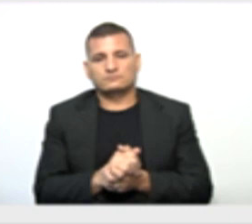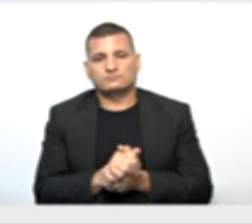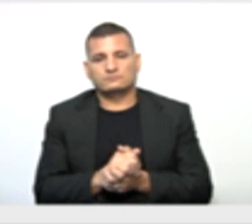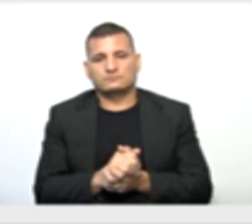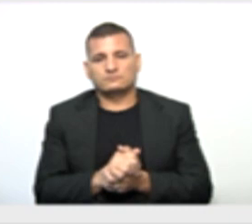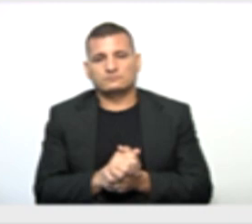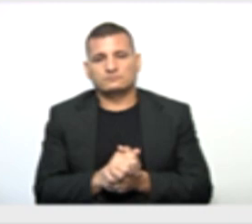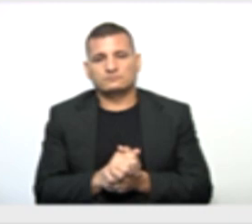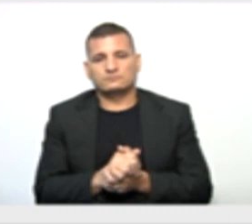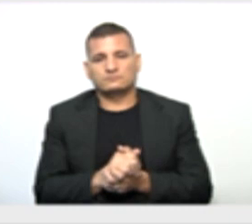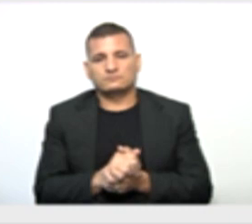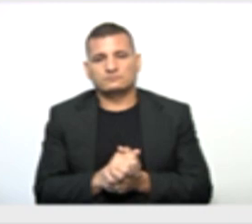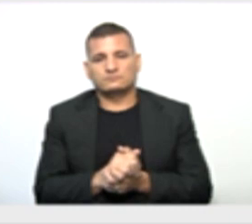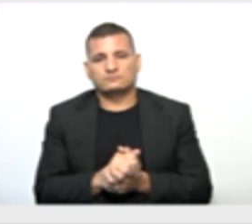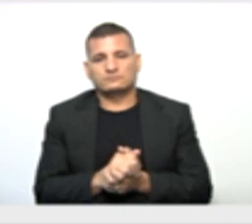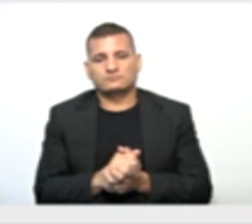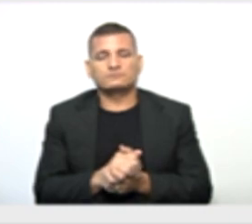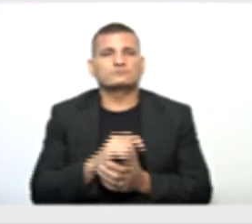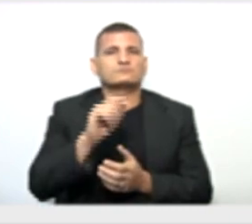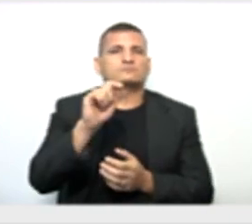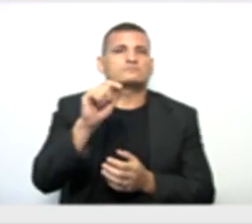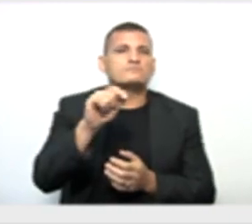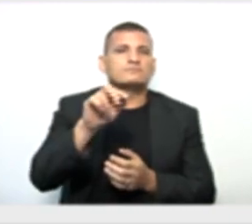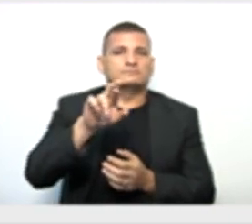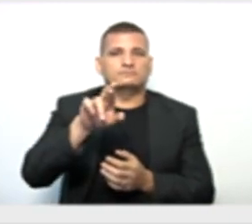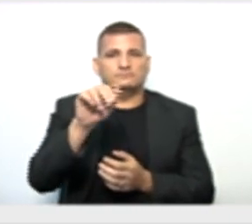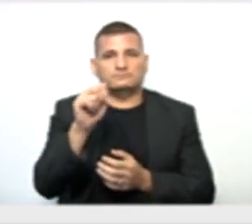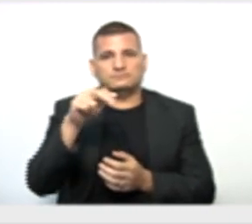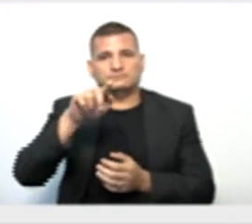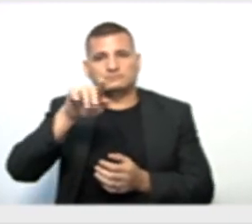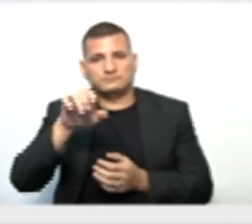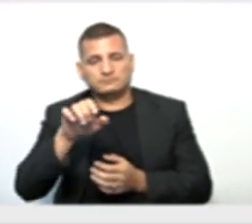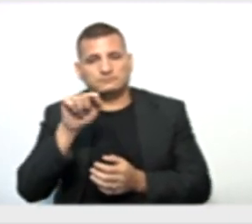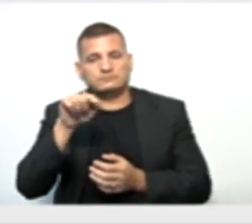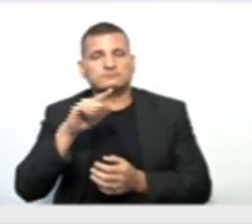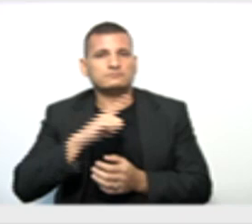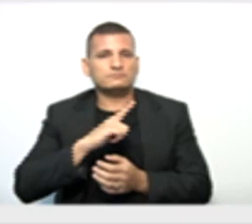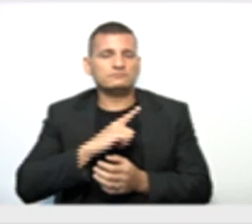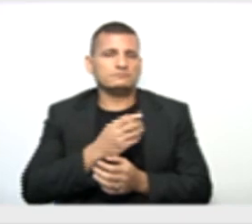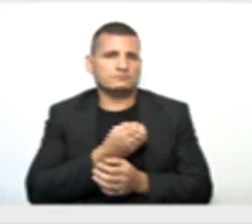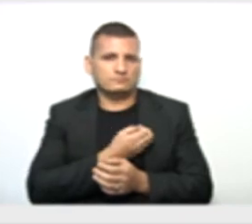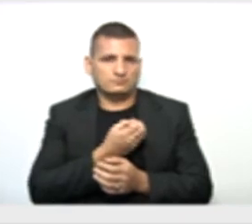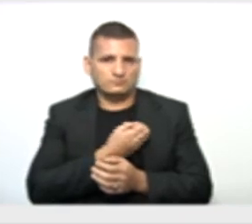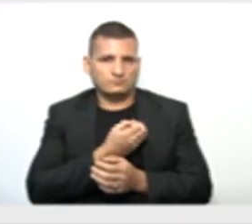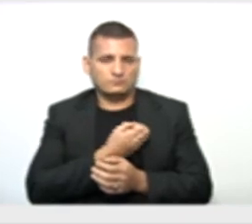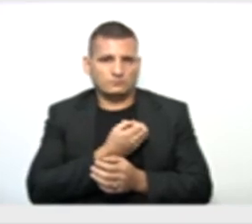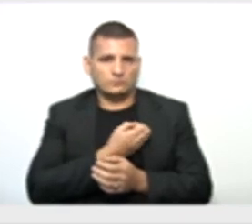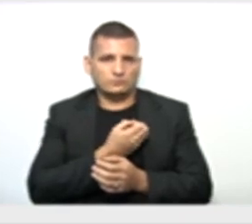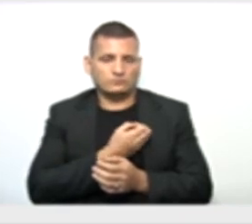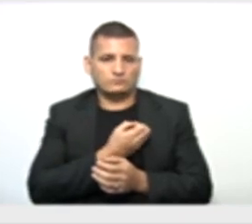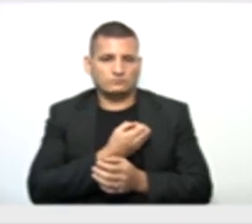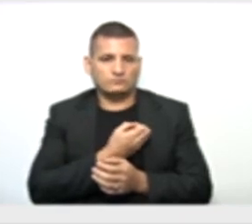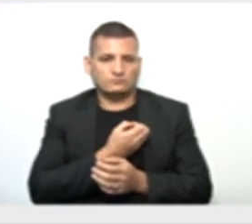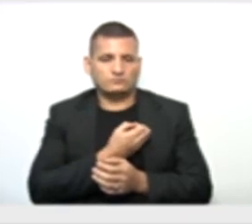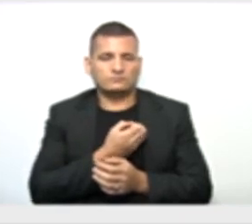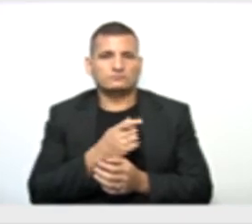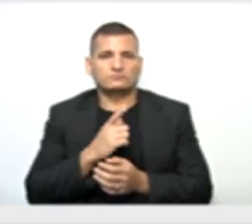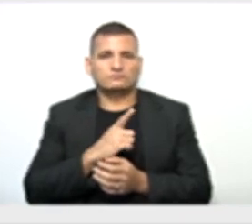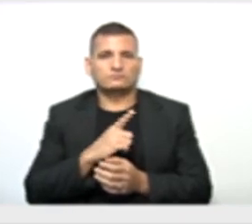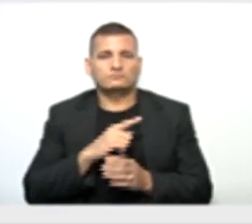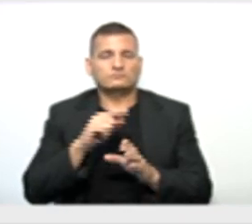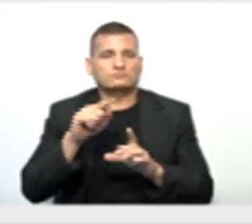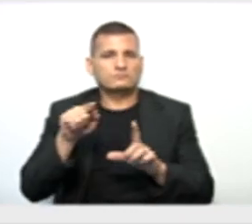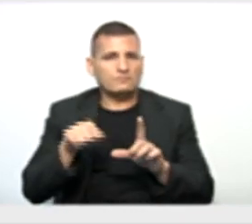nós temos que entender o que é o range. Range, ele retorna uma série numérica no intervalo que eu enviei